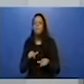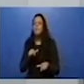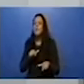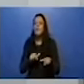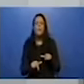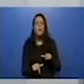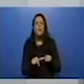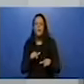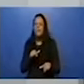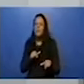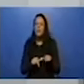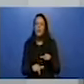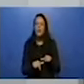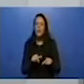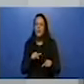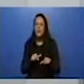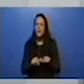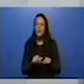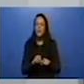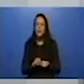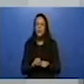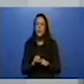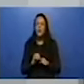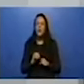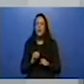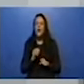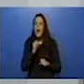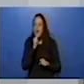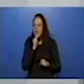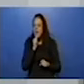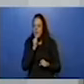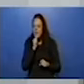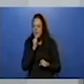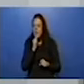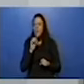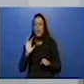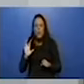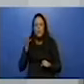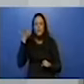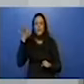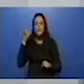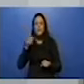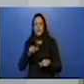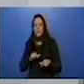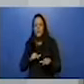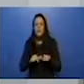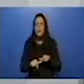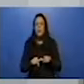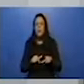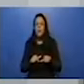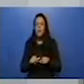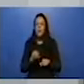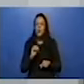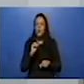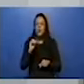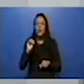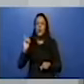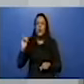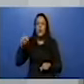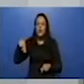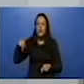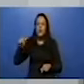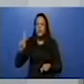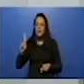indo, é só colocar ing no final do meu verbo. Como assim, Bruno? Tranquilo. He was